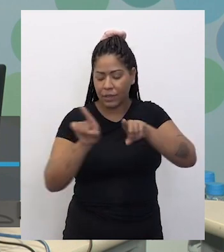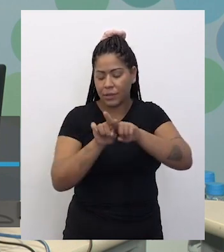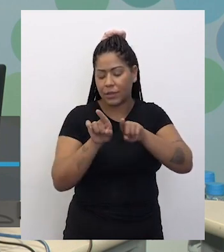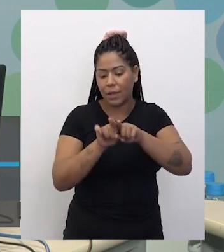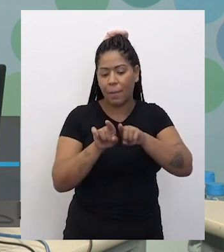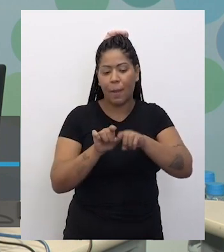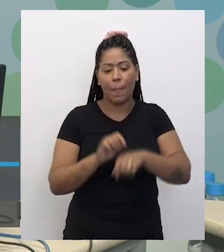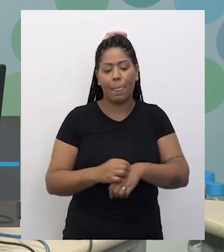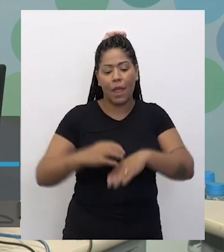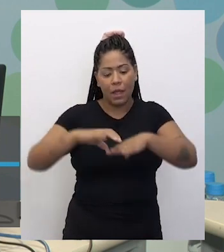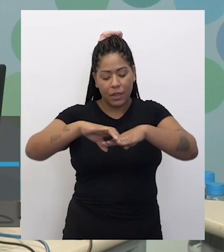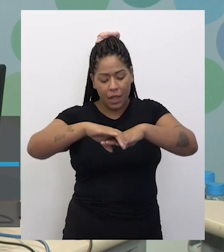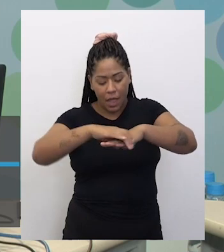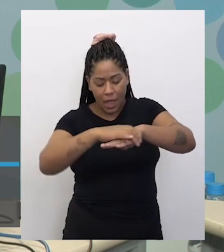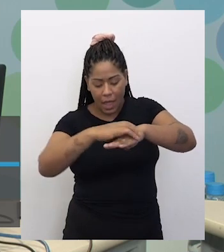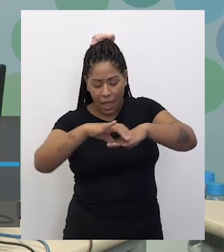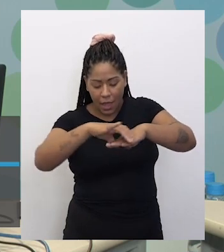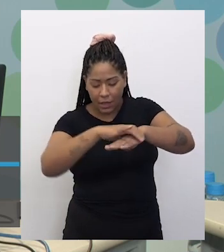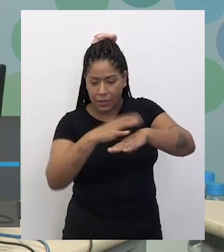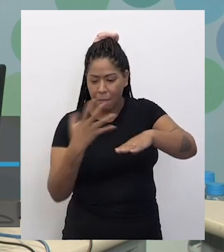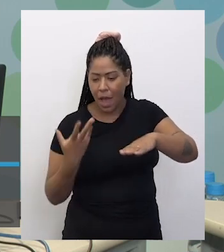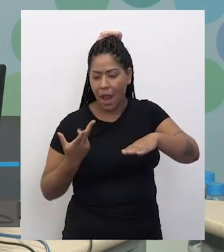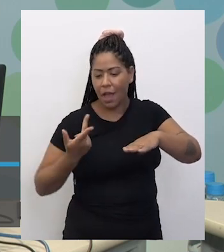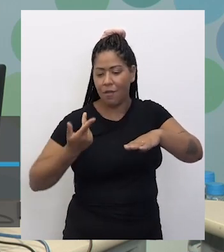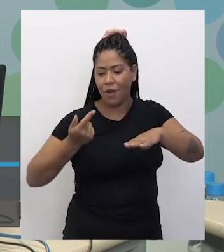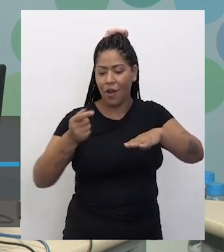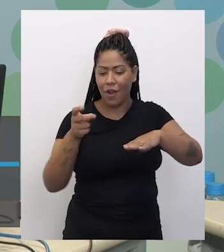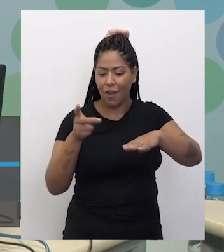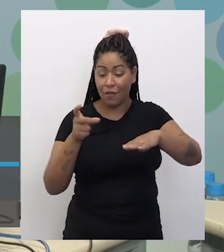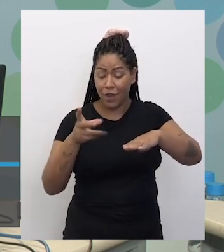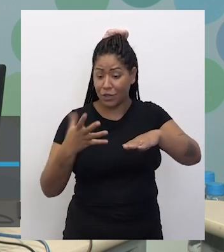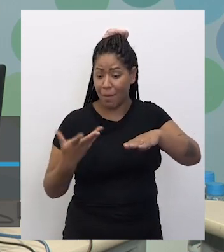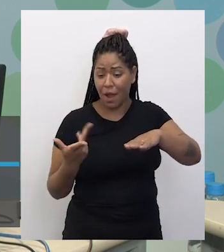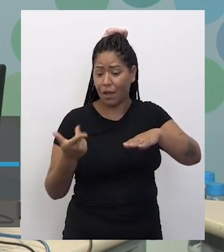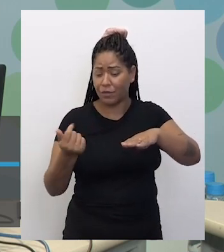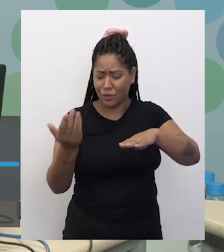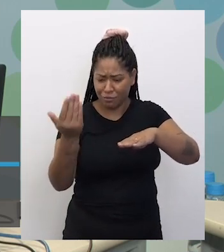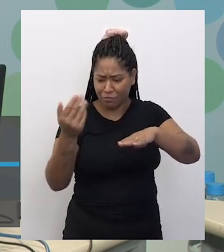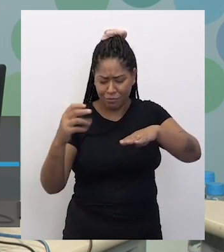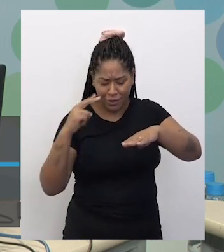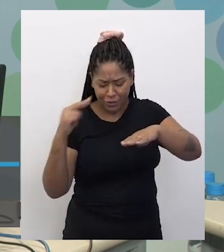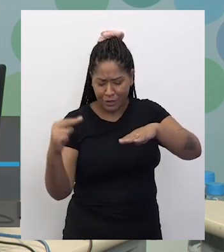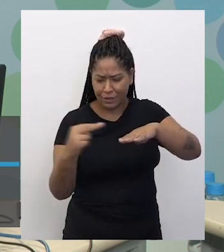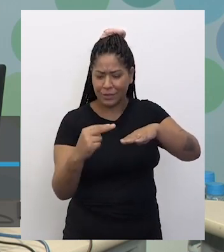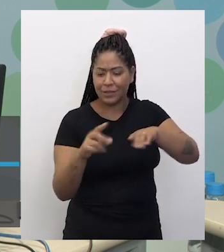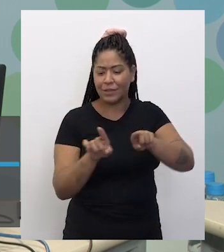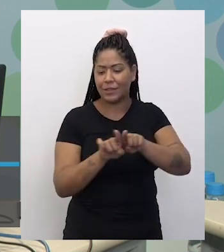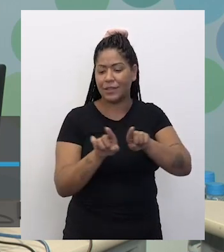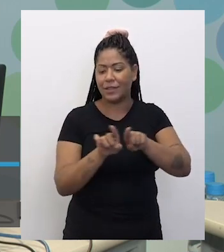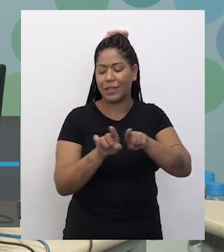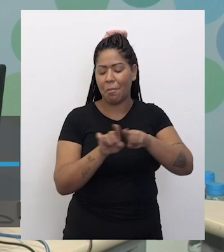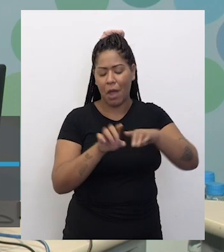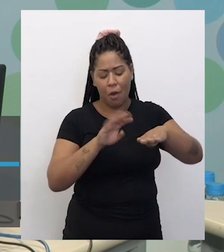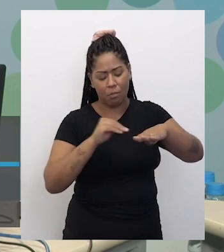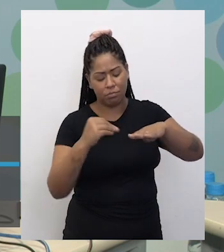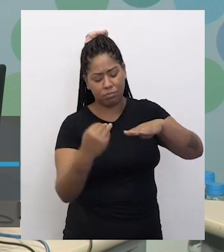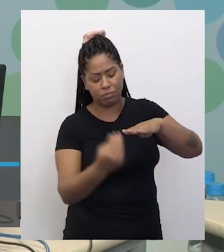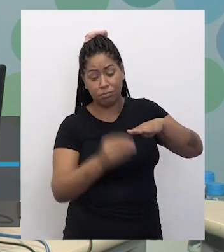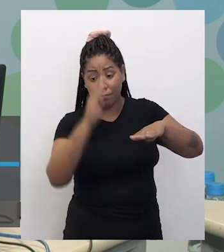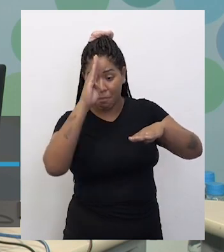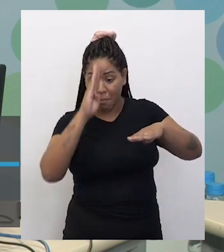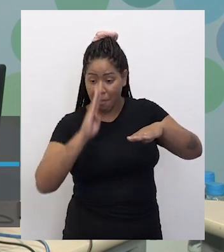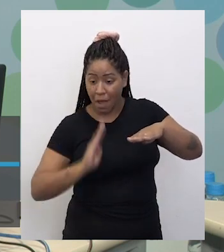cor maravilhosa, preço imbatível. A Pro Ana Rosa disse, moderno e barato, compre